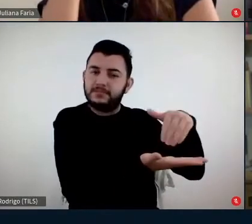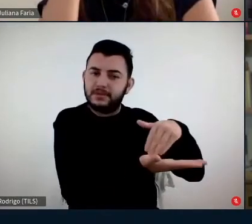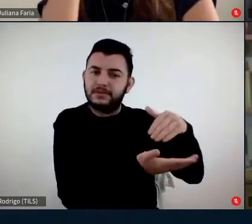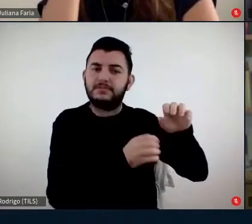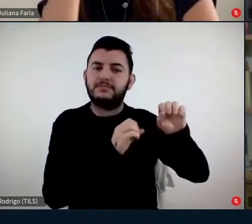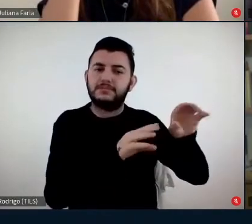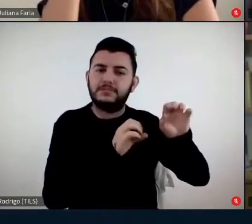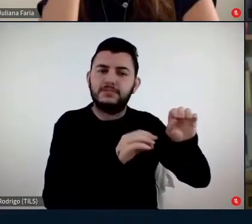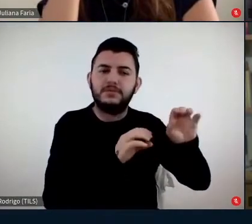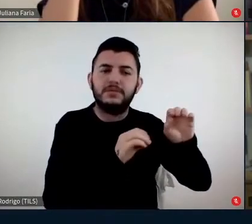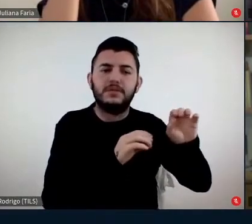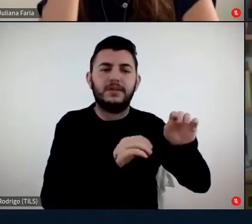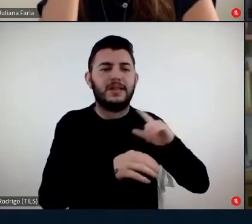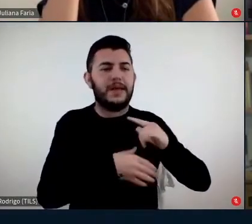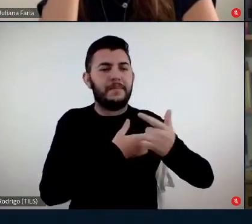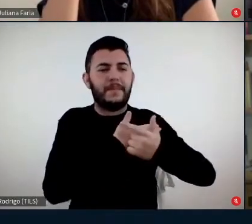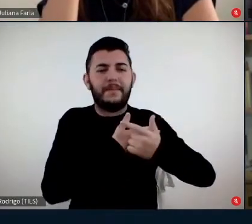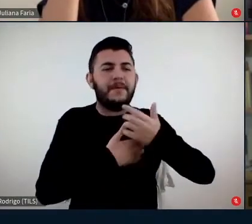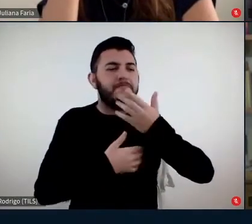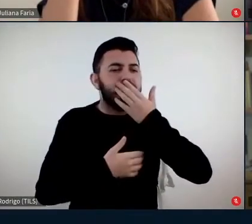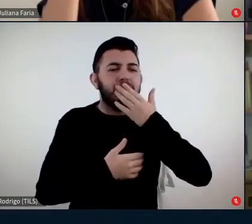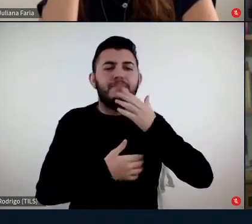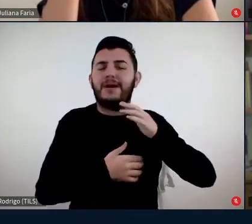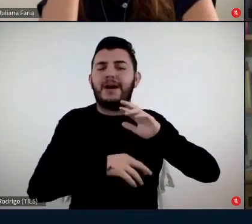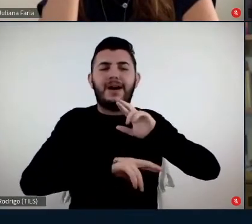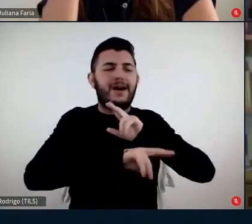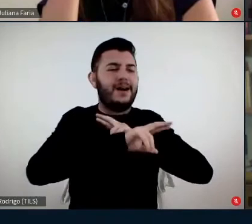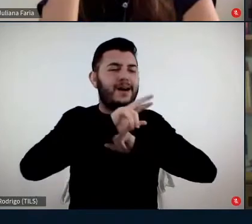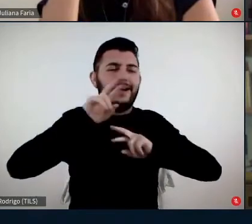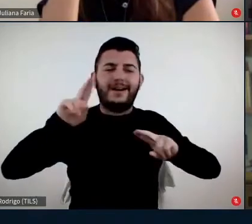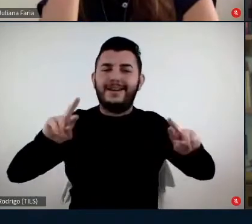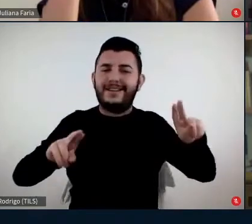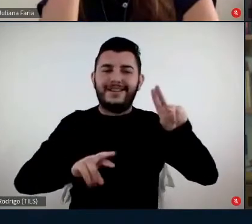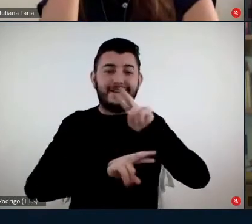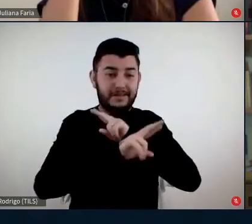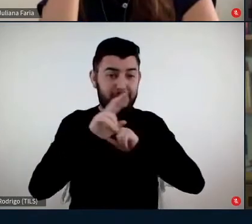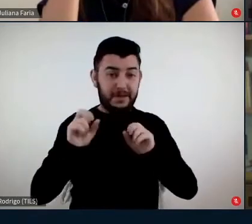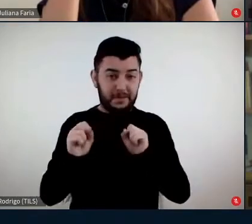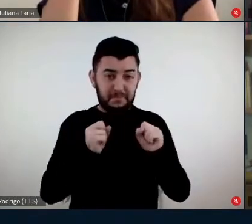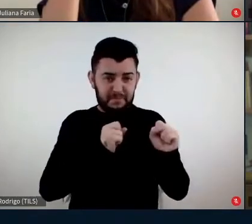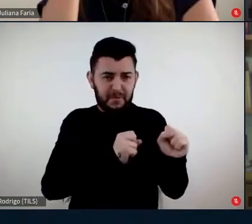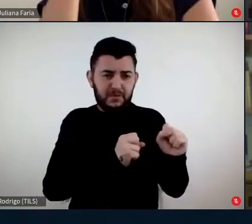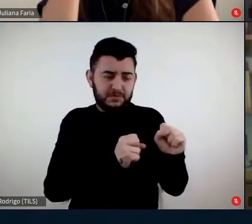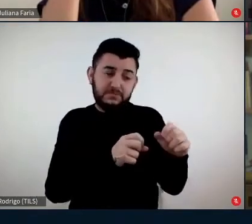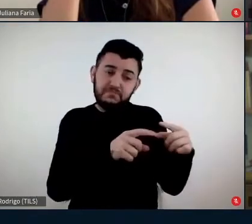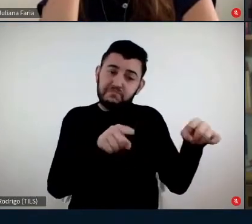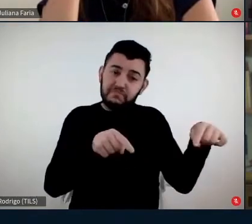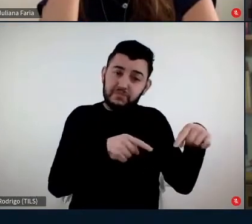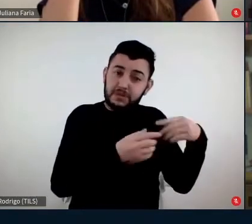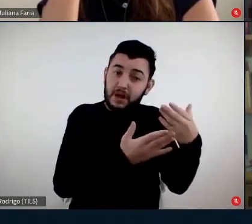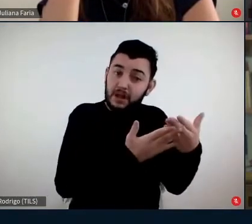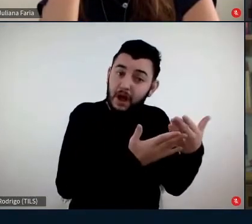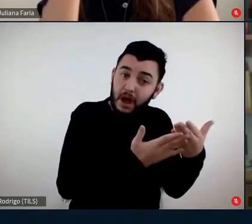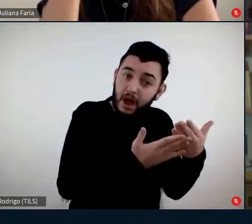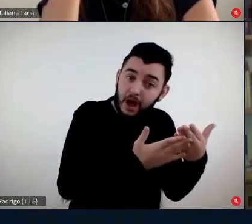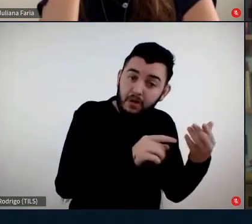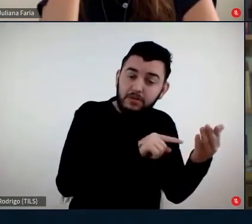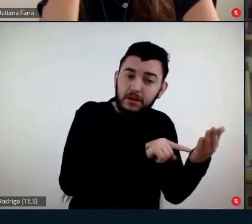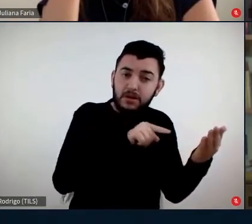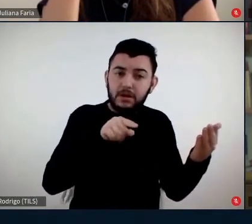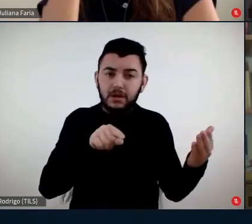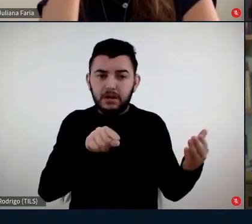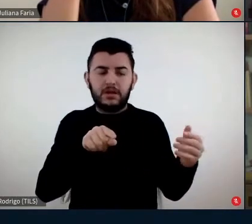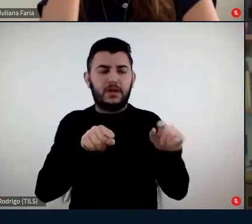tem diversos papéis. Ele pode estar numa sala de aula, ele pode estar numa sala de atendimento